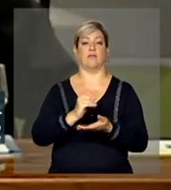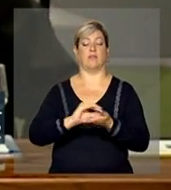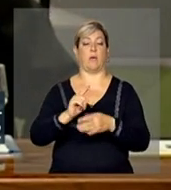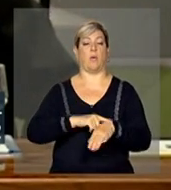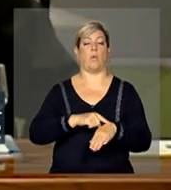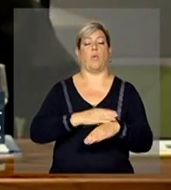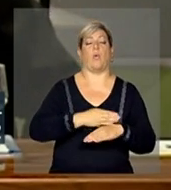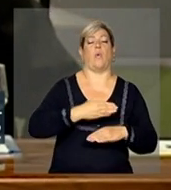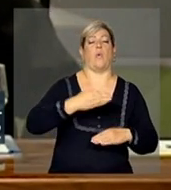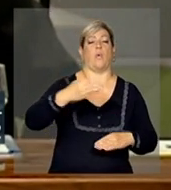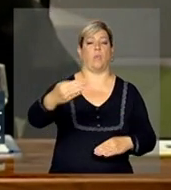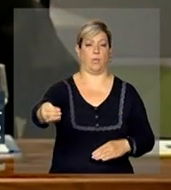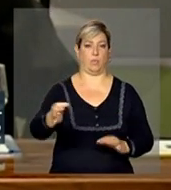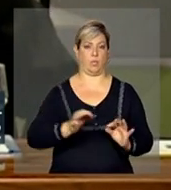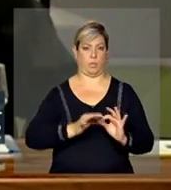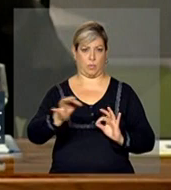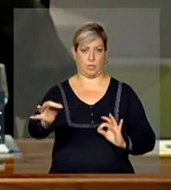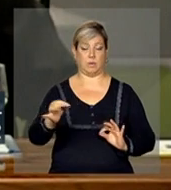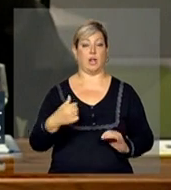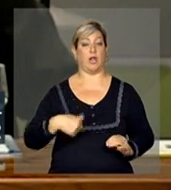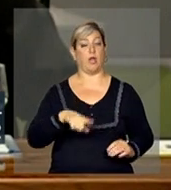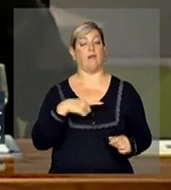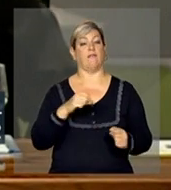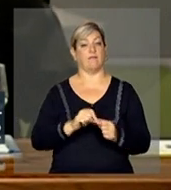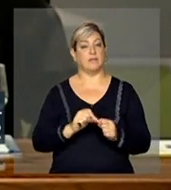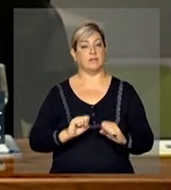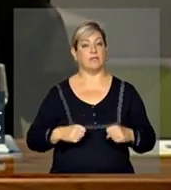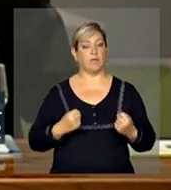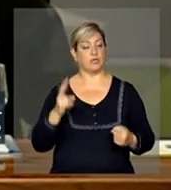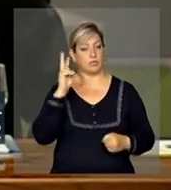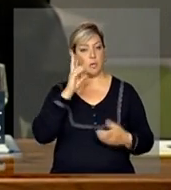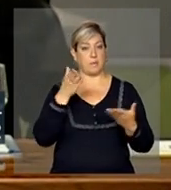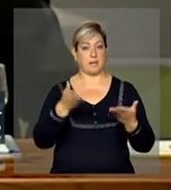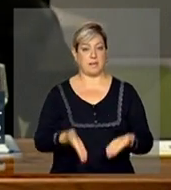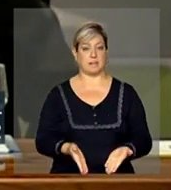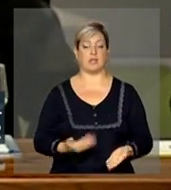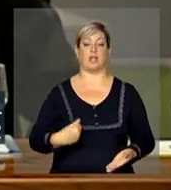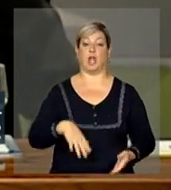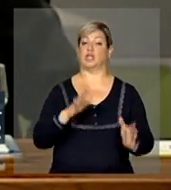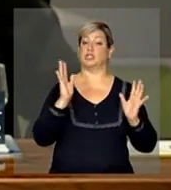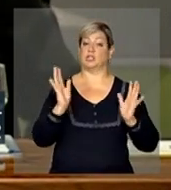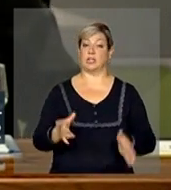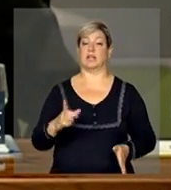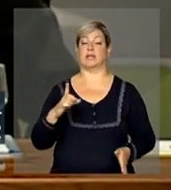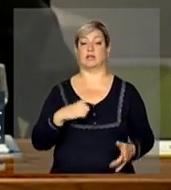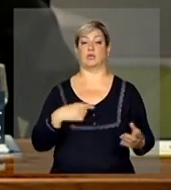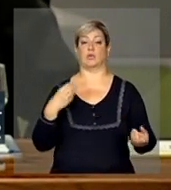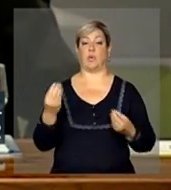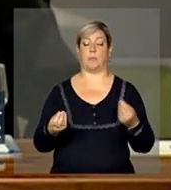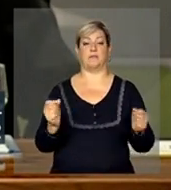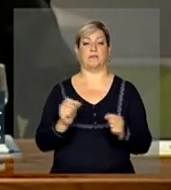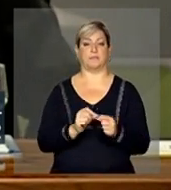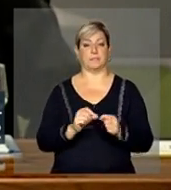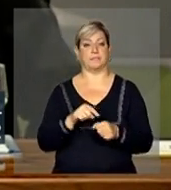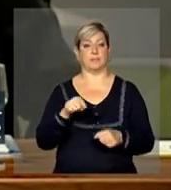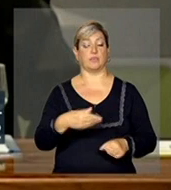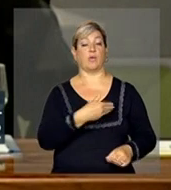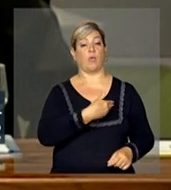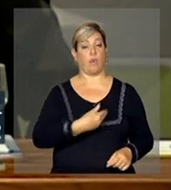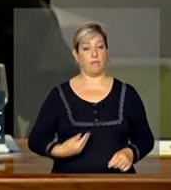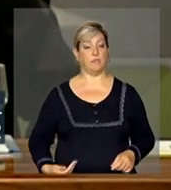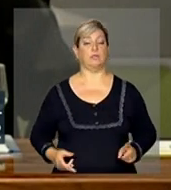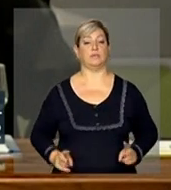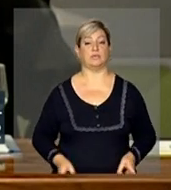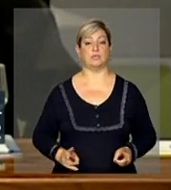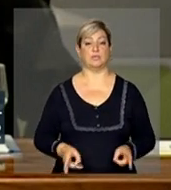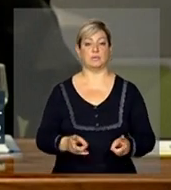longo prazo. E nós estamos fazendo um esforço nesse sentido. Então, nós já temos mecanismos para isso e o governo continua